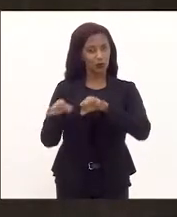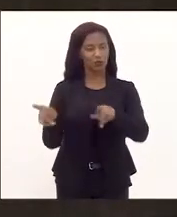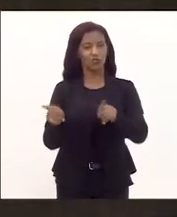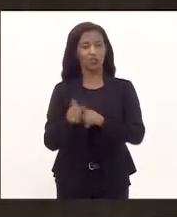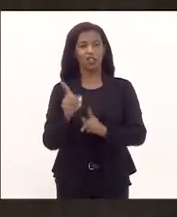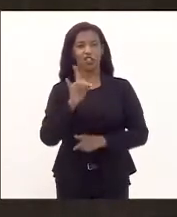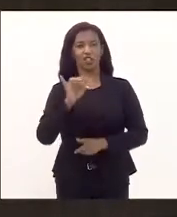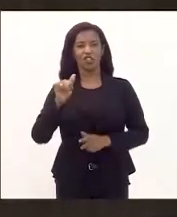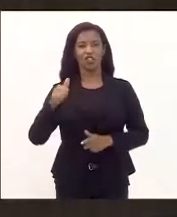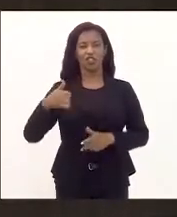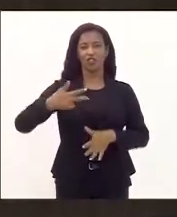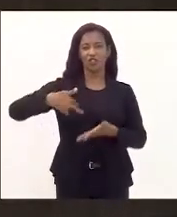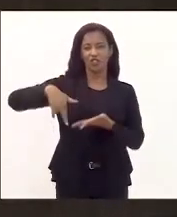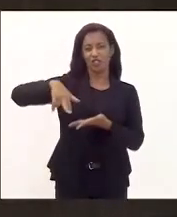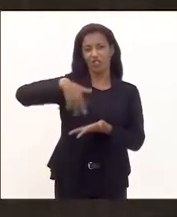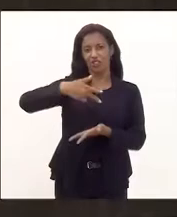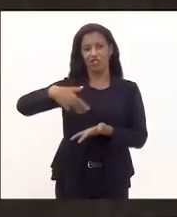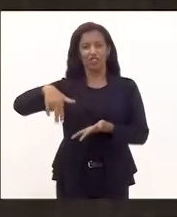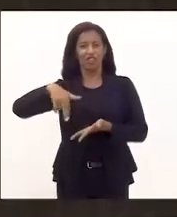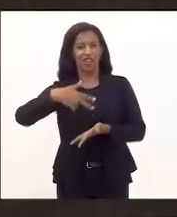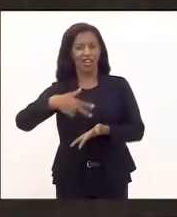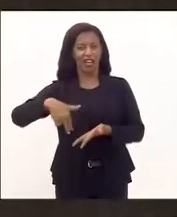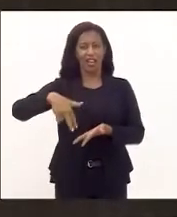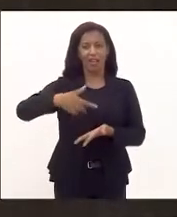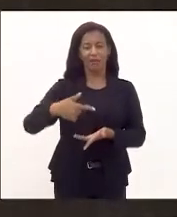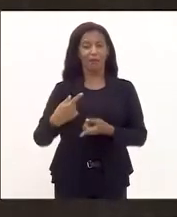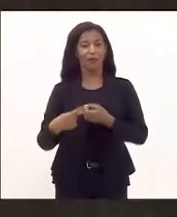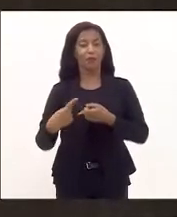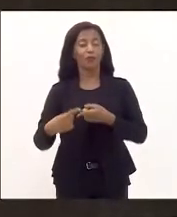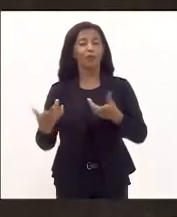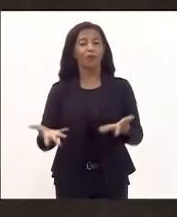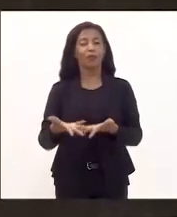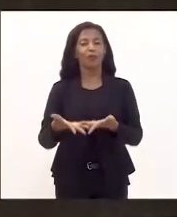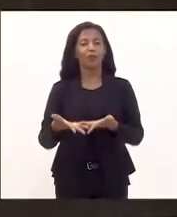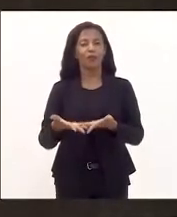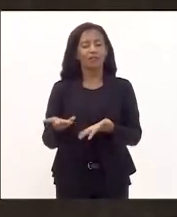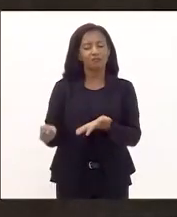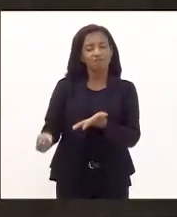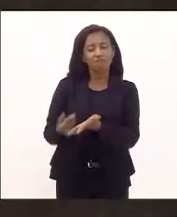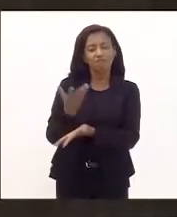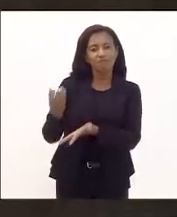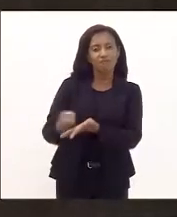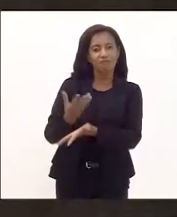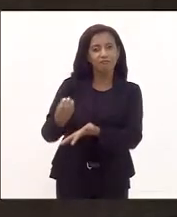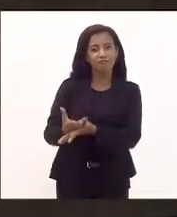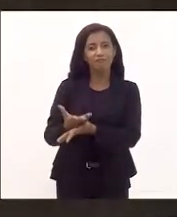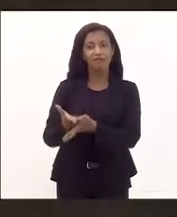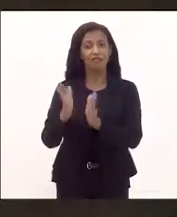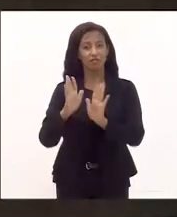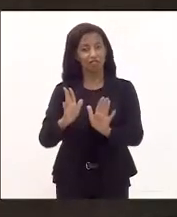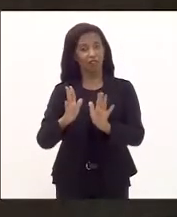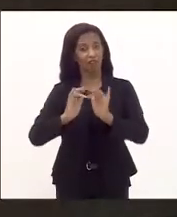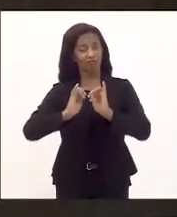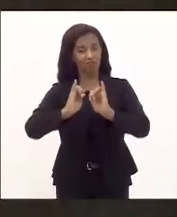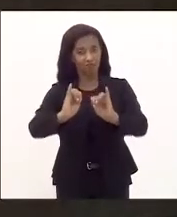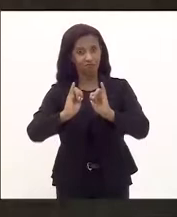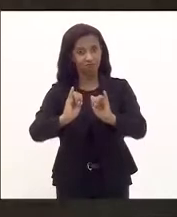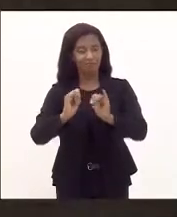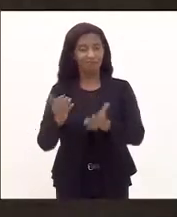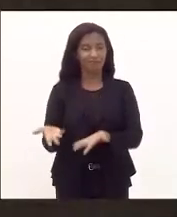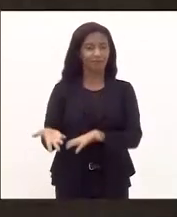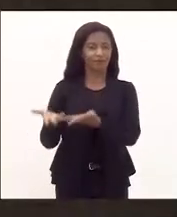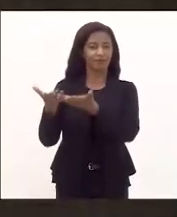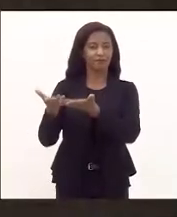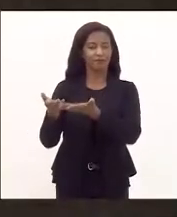ao Dia do Charme e ao incentivo, porque essas iniciativas, já dito aqui pelo nosso